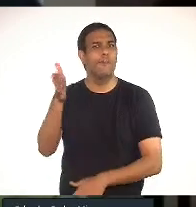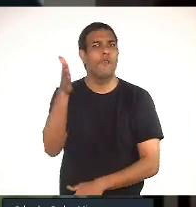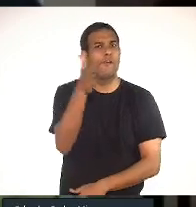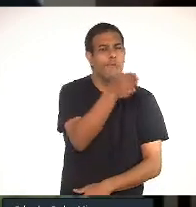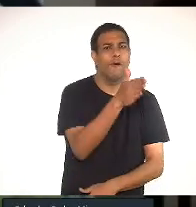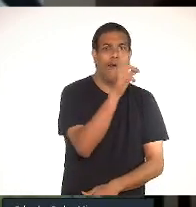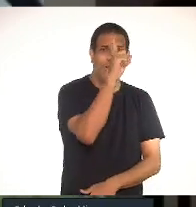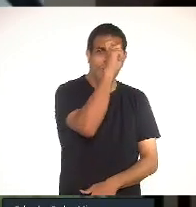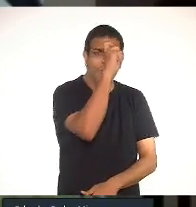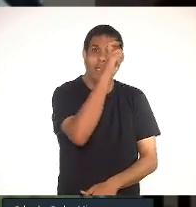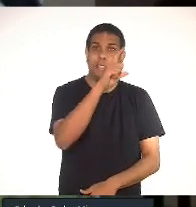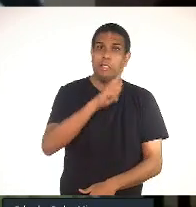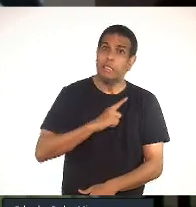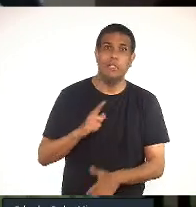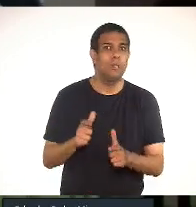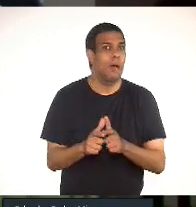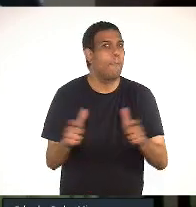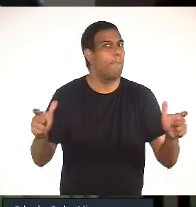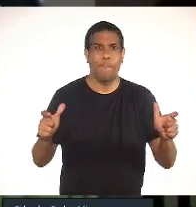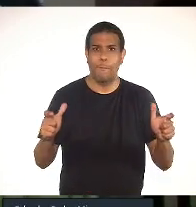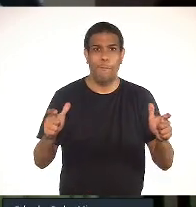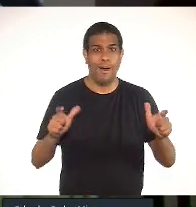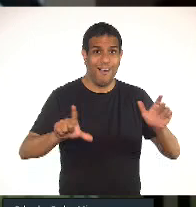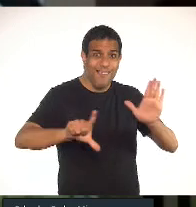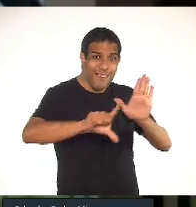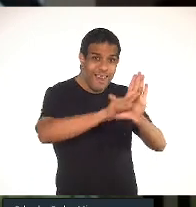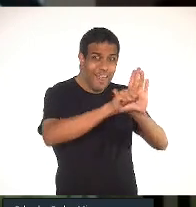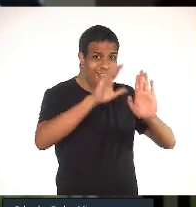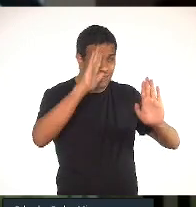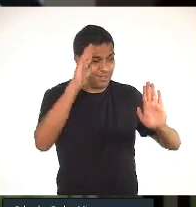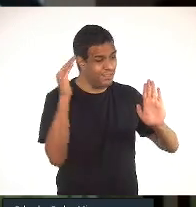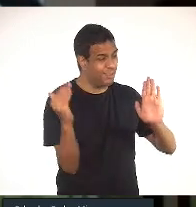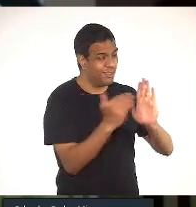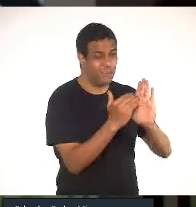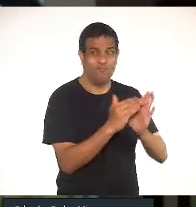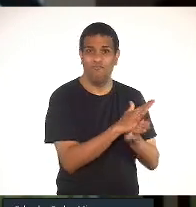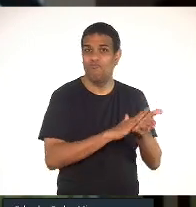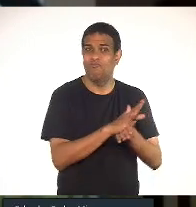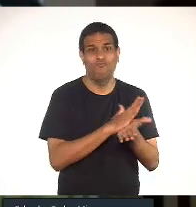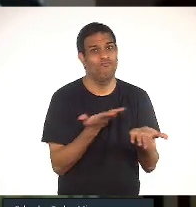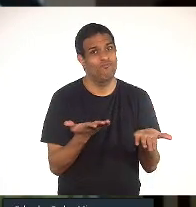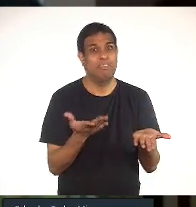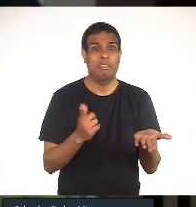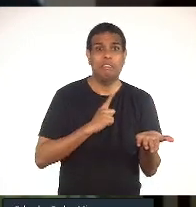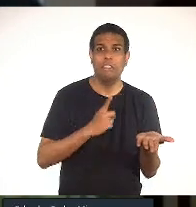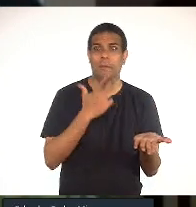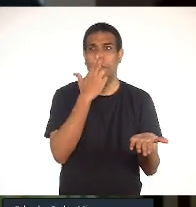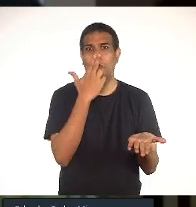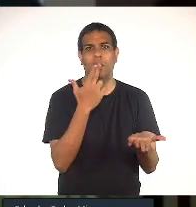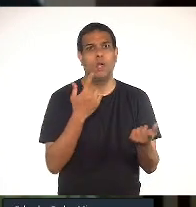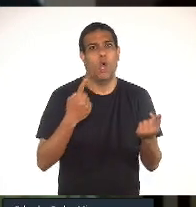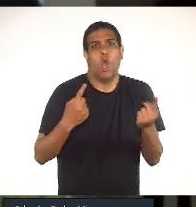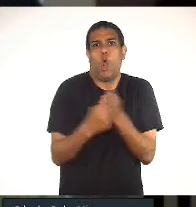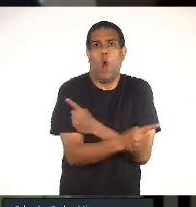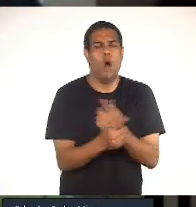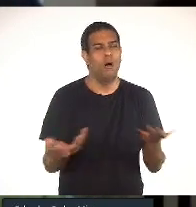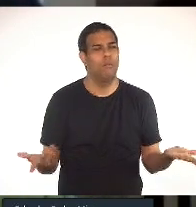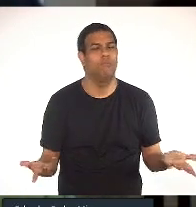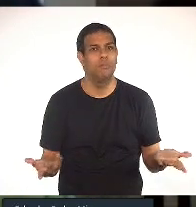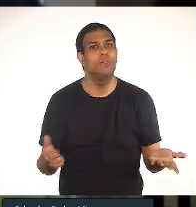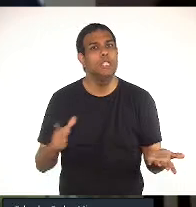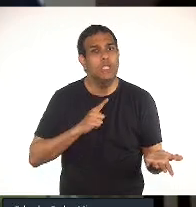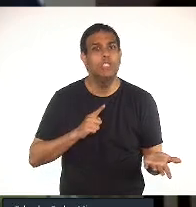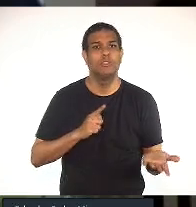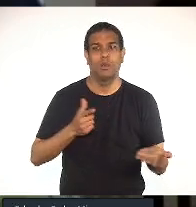maternidades, e vimos que muitas não cumpriam a lei. Algumas porque havia uma orientação contrária. Outras porque